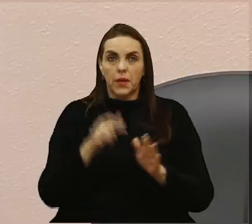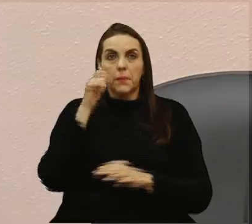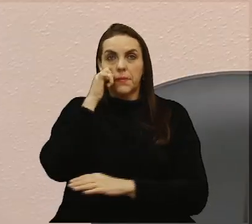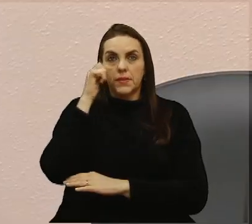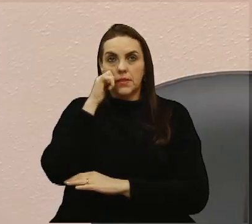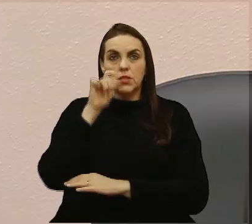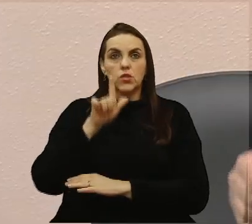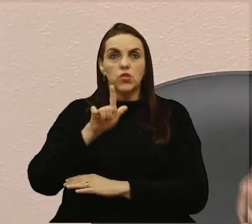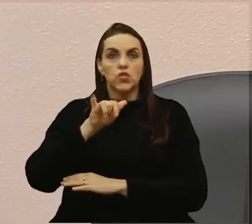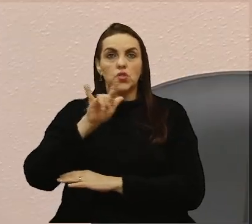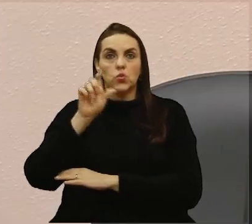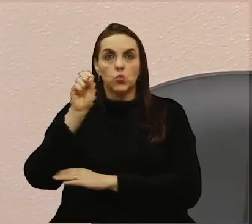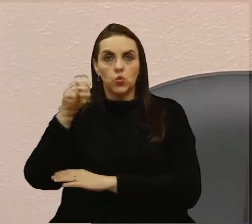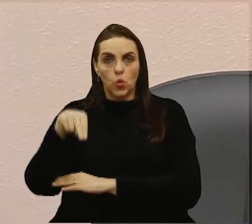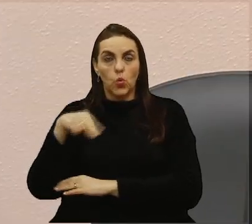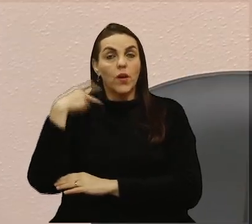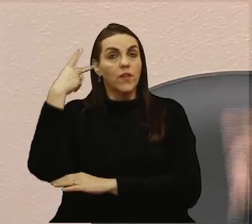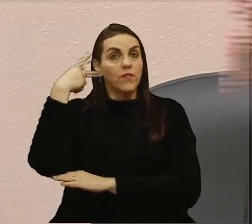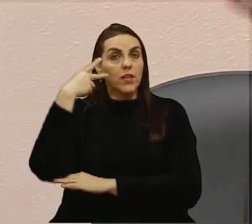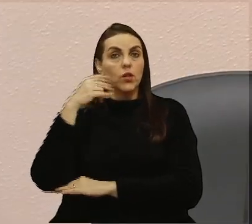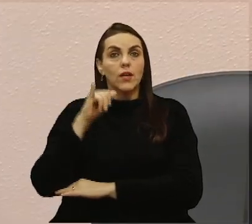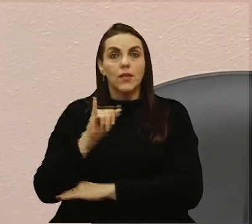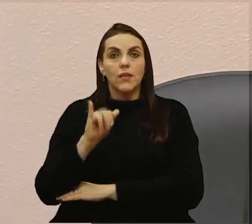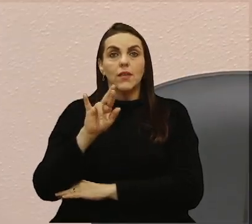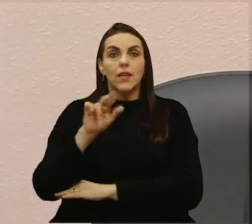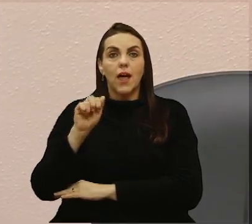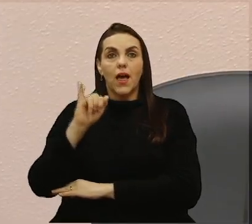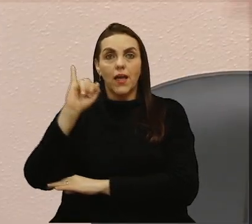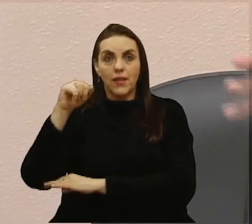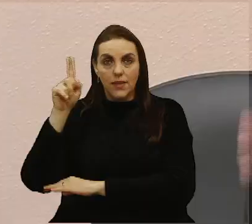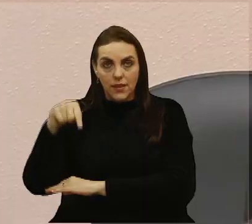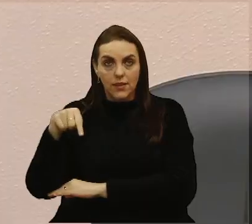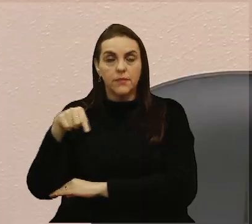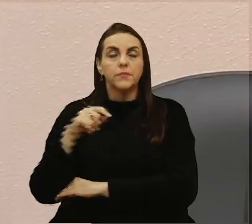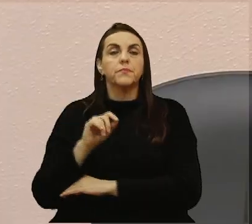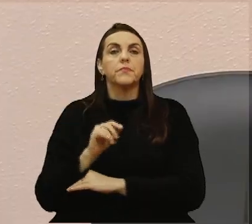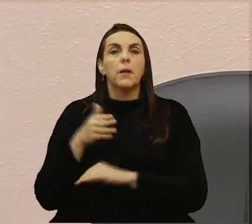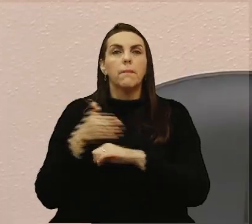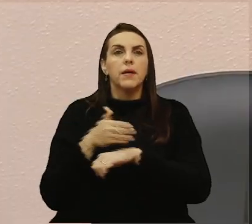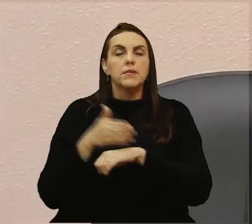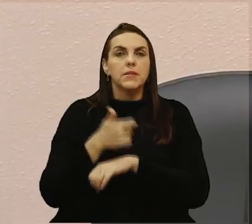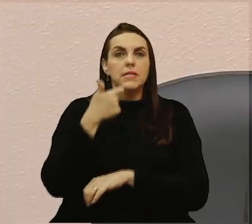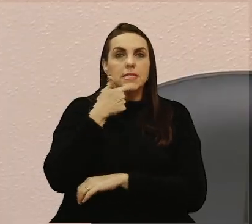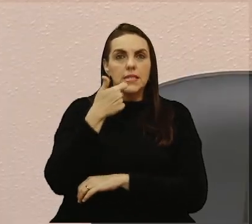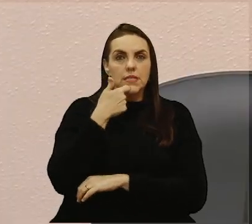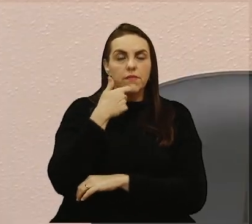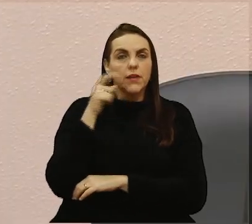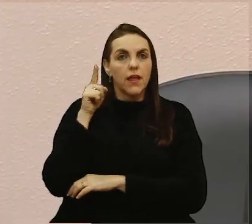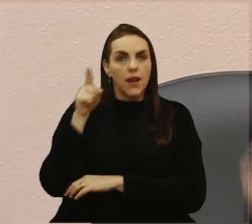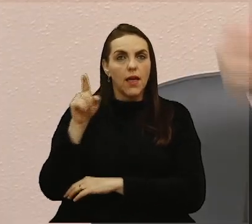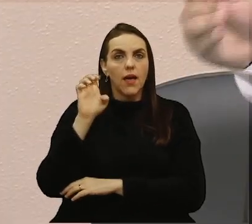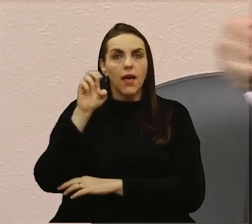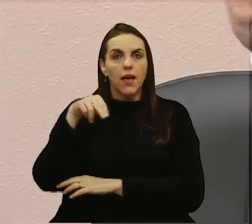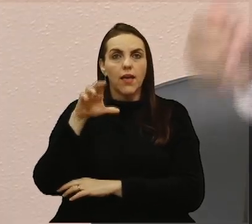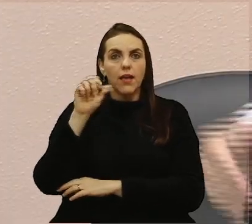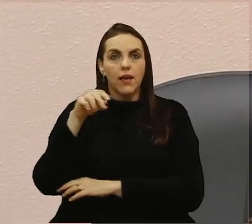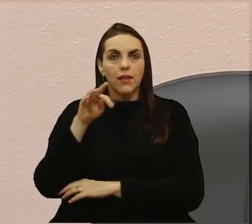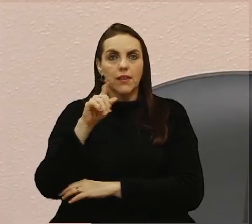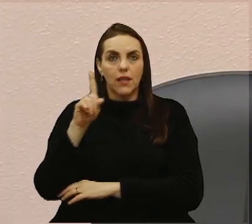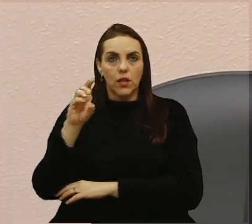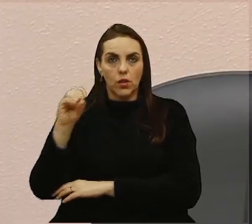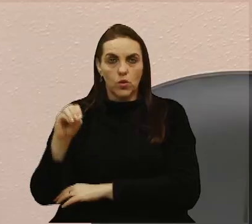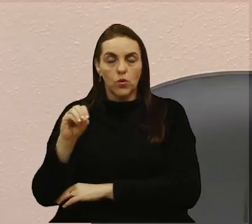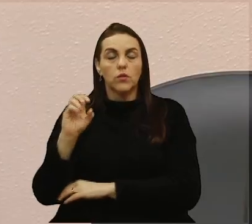Gilson, que é vereador de Iraí. Nós participaremos sexta-feira em Encantado de um evento regional